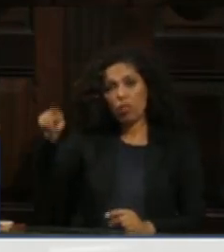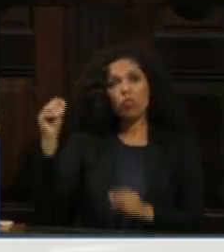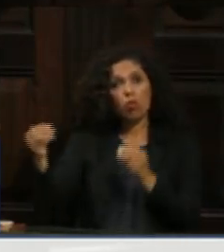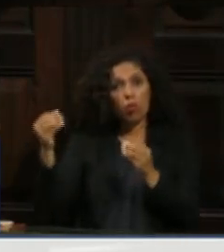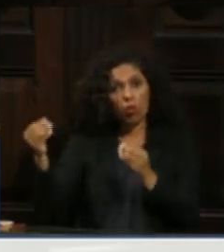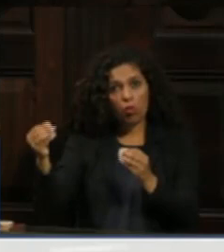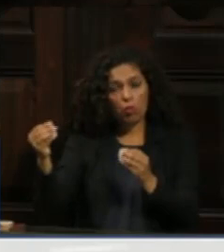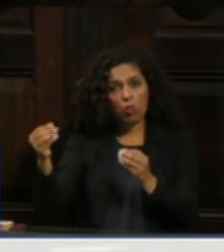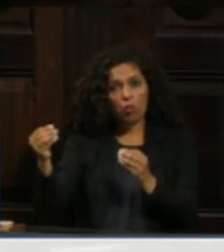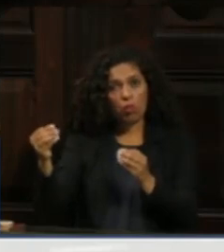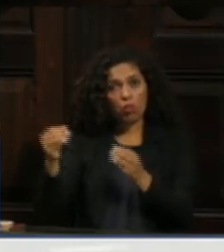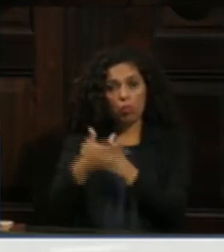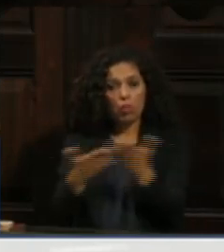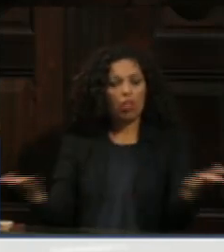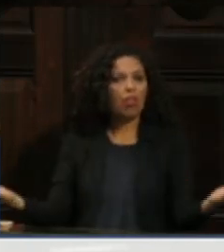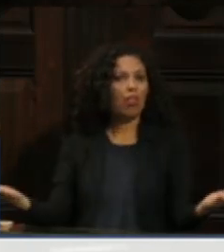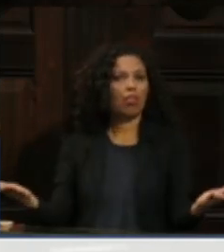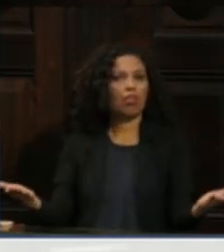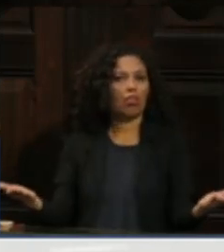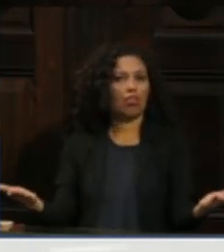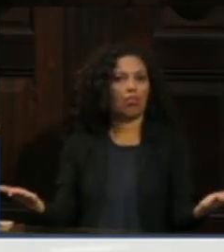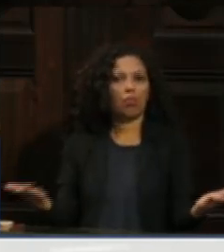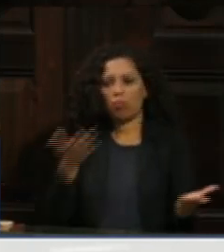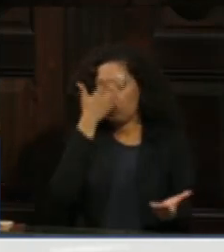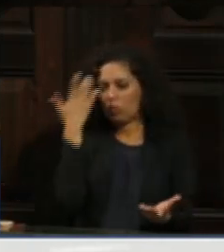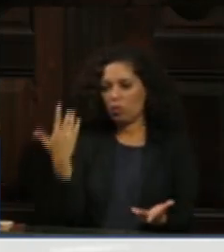em relação aos seus clientes,